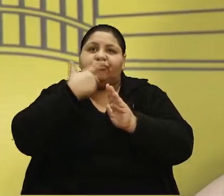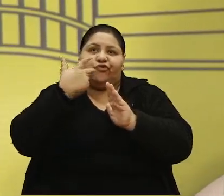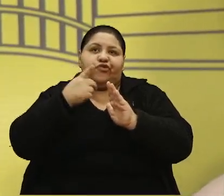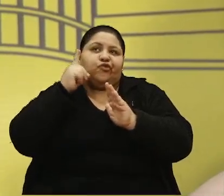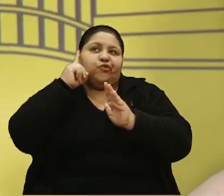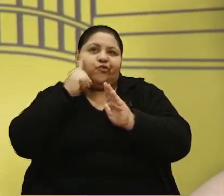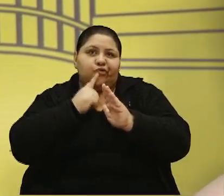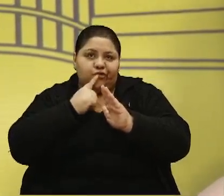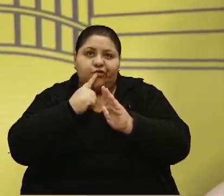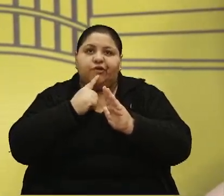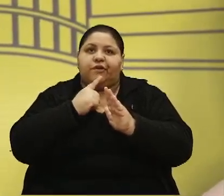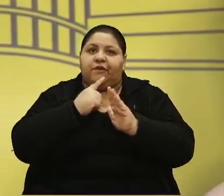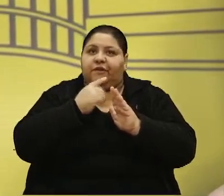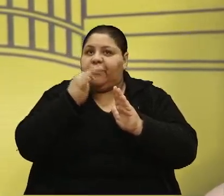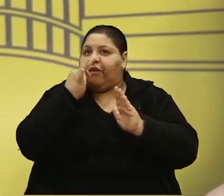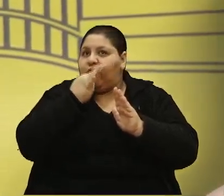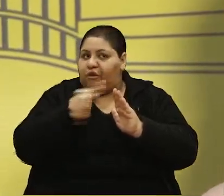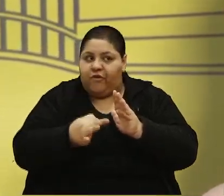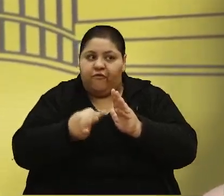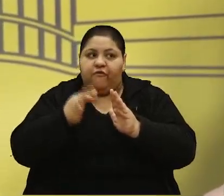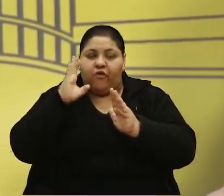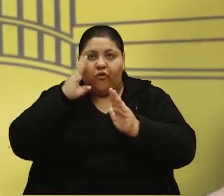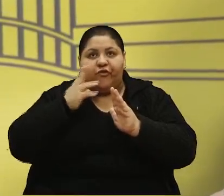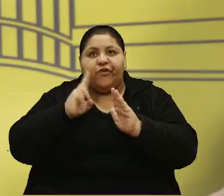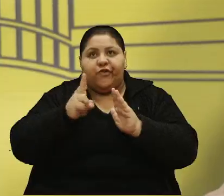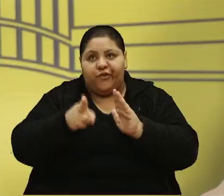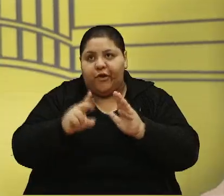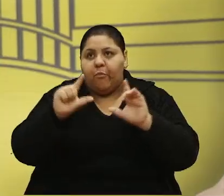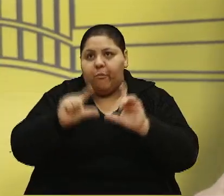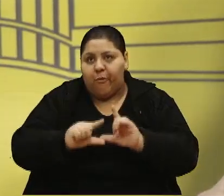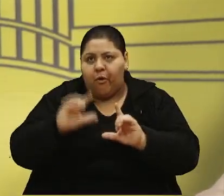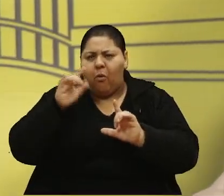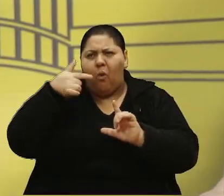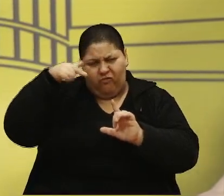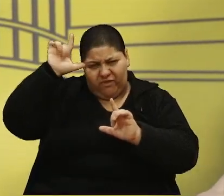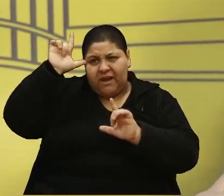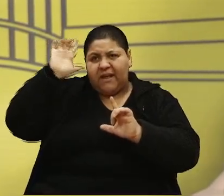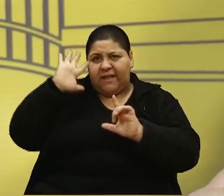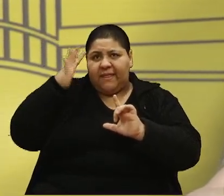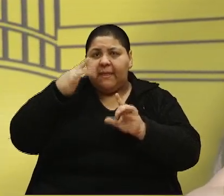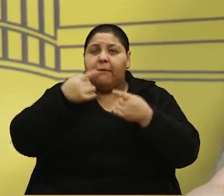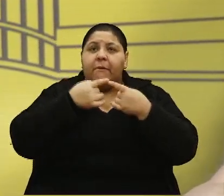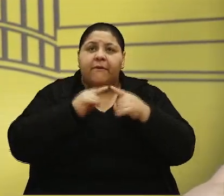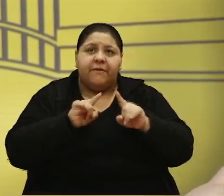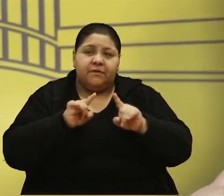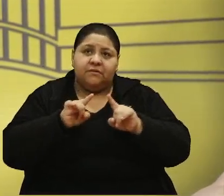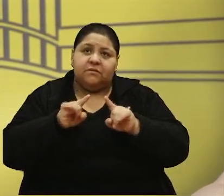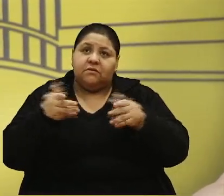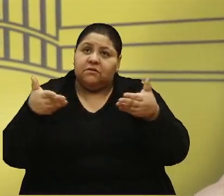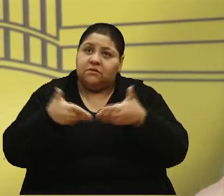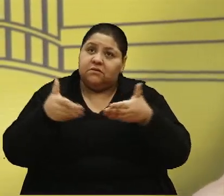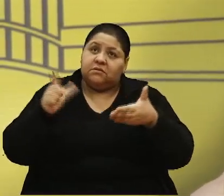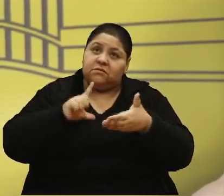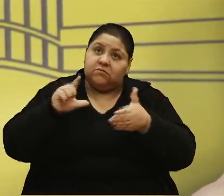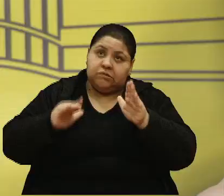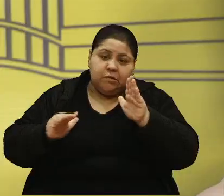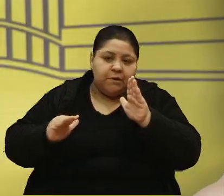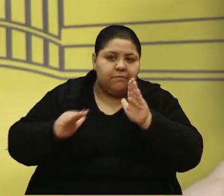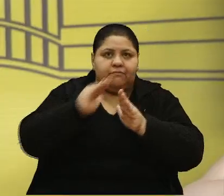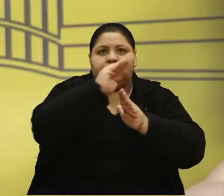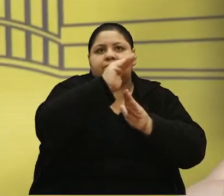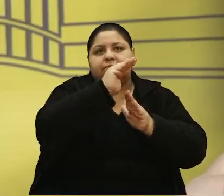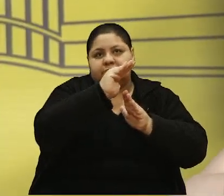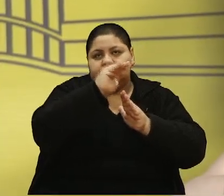Estados Unidos, que é um horror, que acontece toda hora, agora há pouco aconteceu, né? Ontem. Mas agora tem crescido